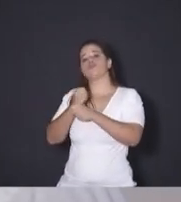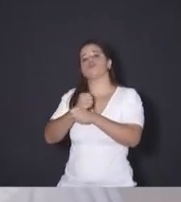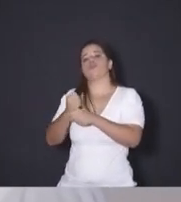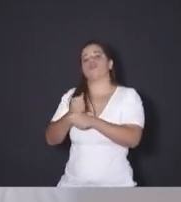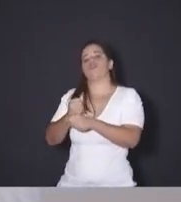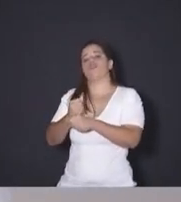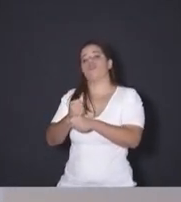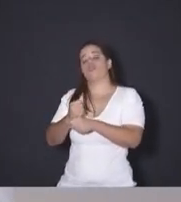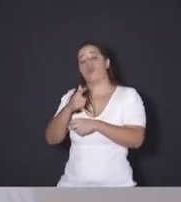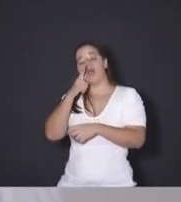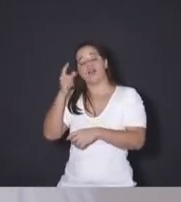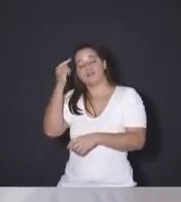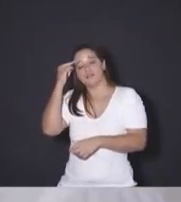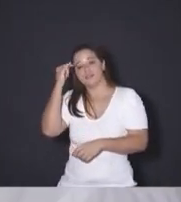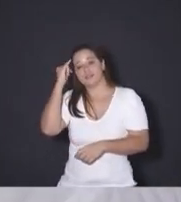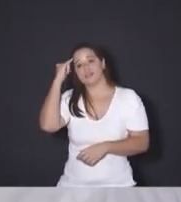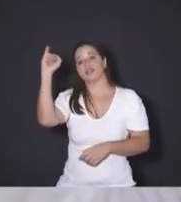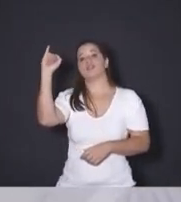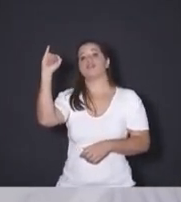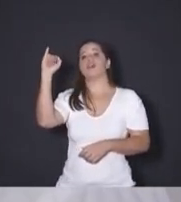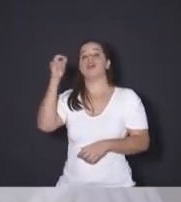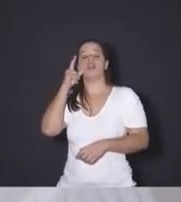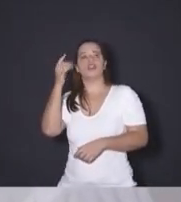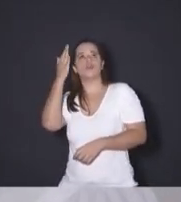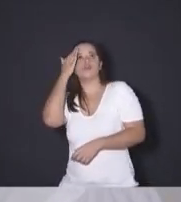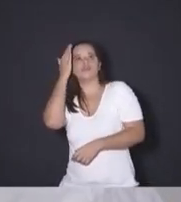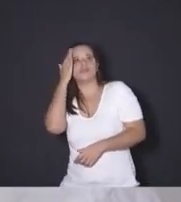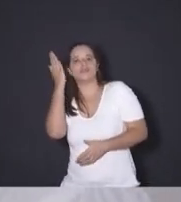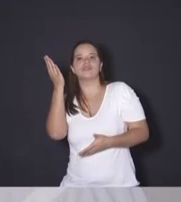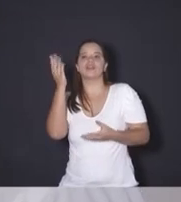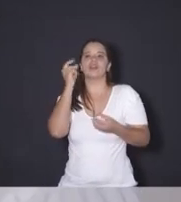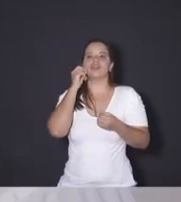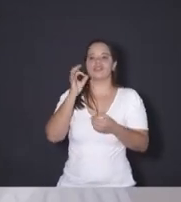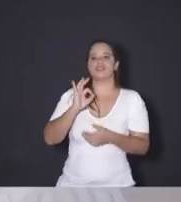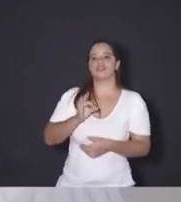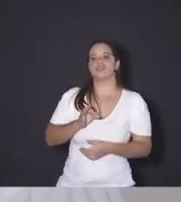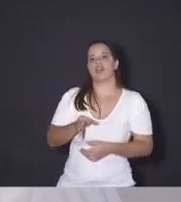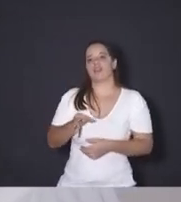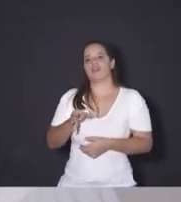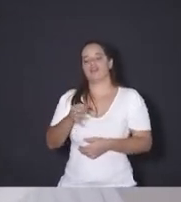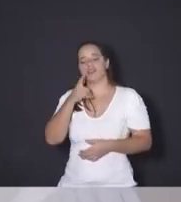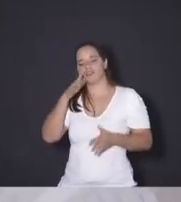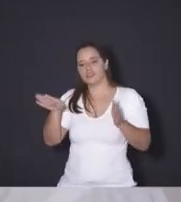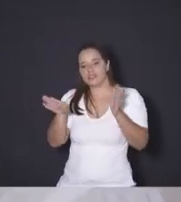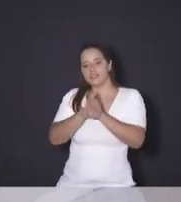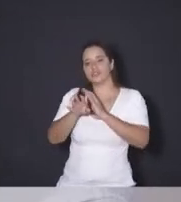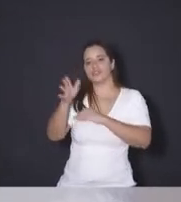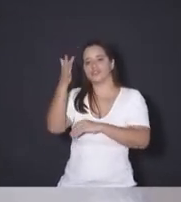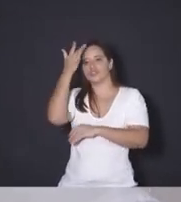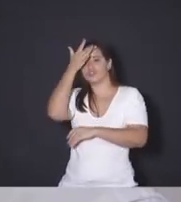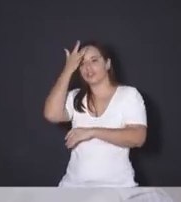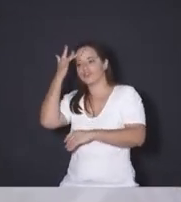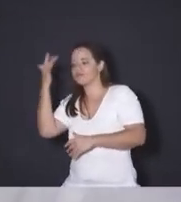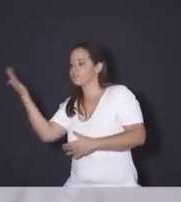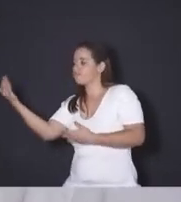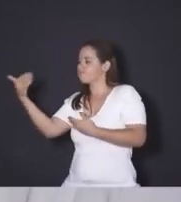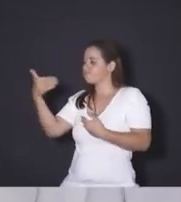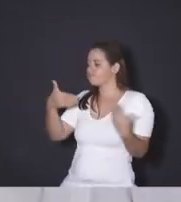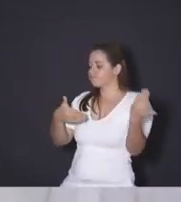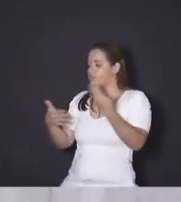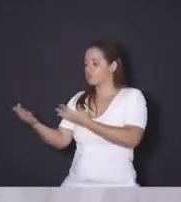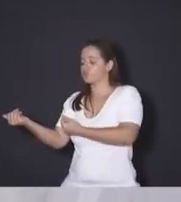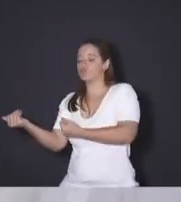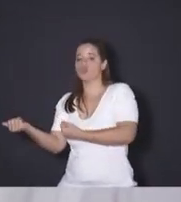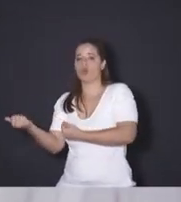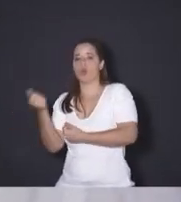essa idéia e isso é que eu sei tenho certeza que chega até as pessoas chegam jovem quando sai